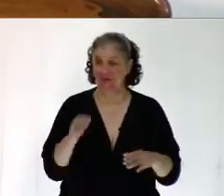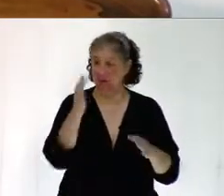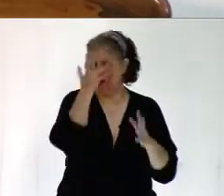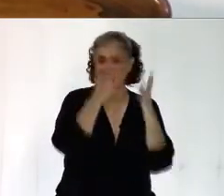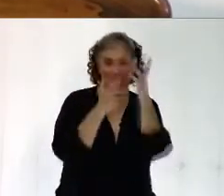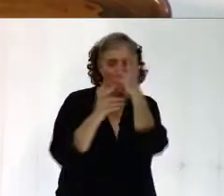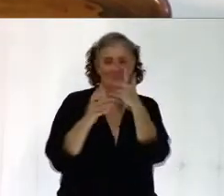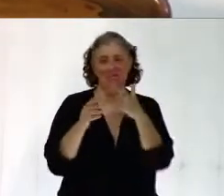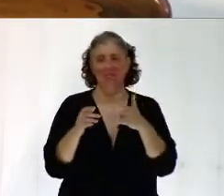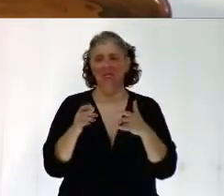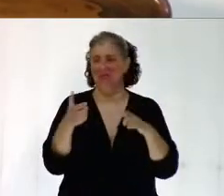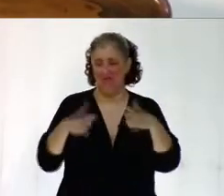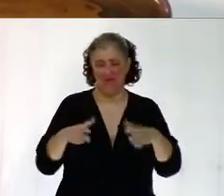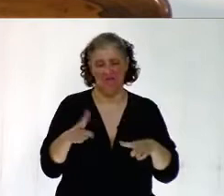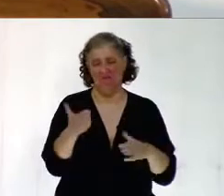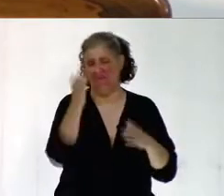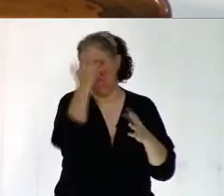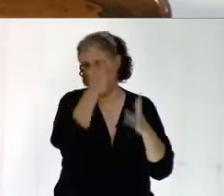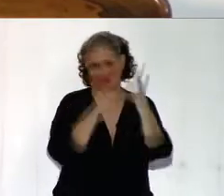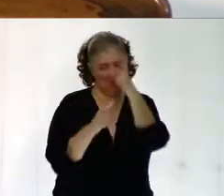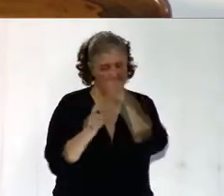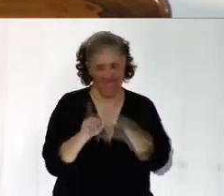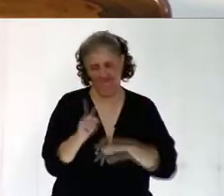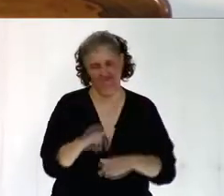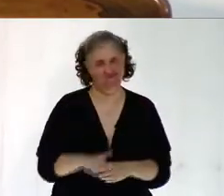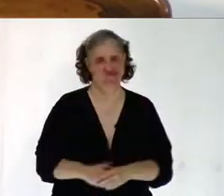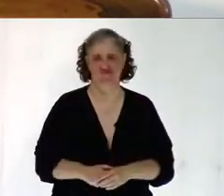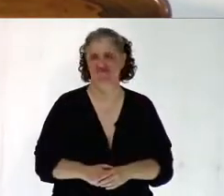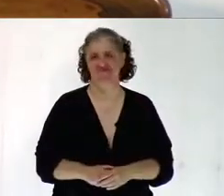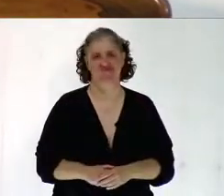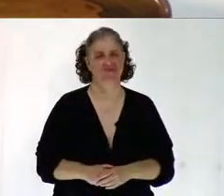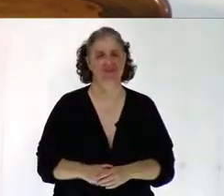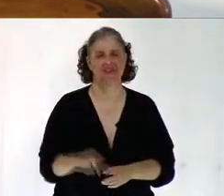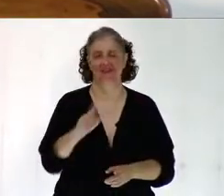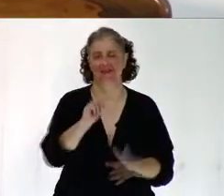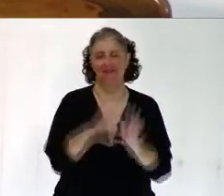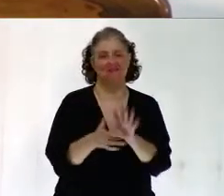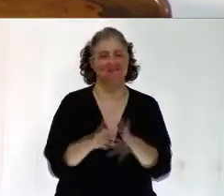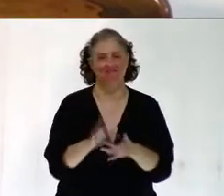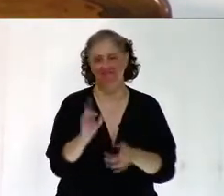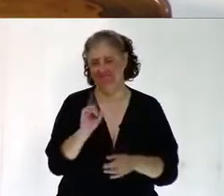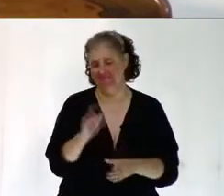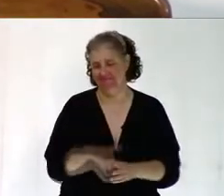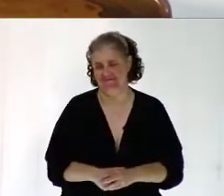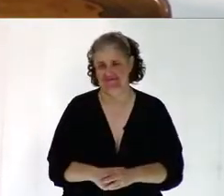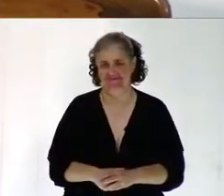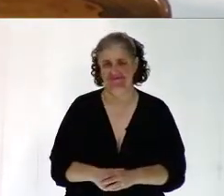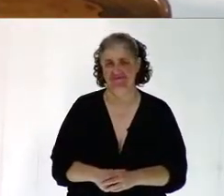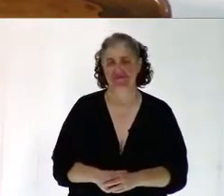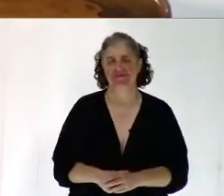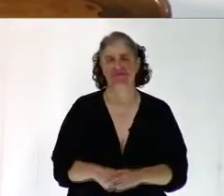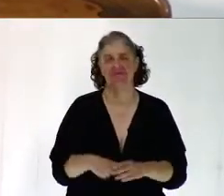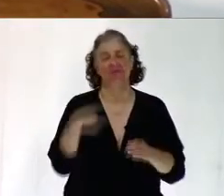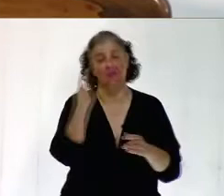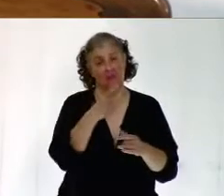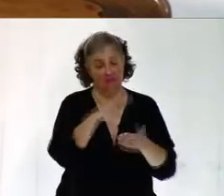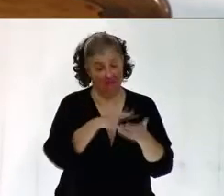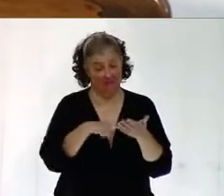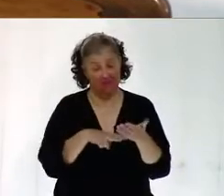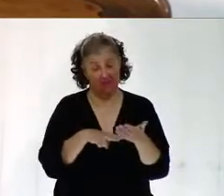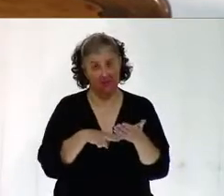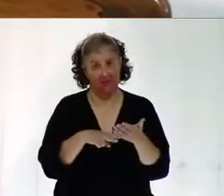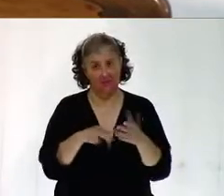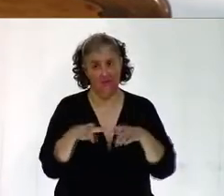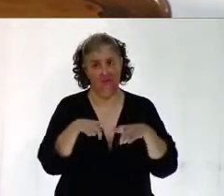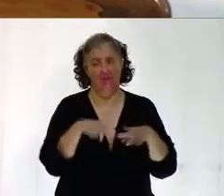e não foi não foi para jesus e nós vemos no texto que